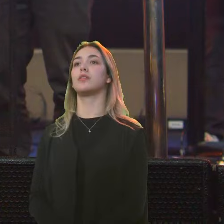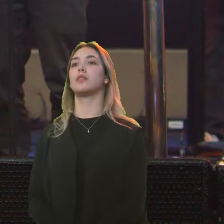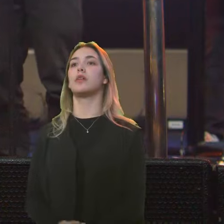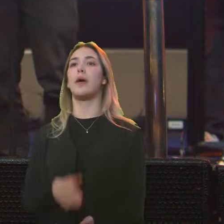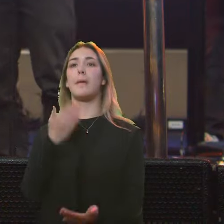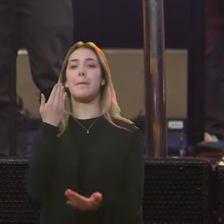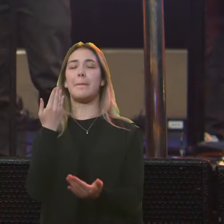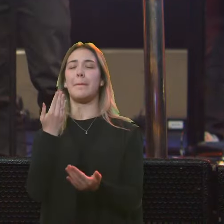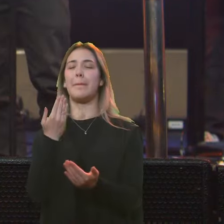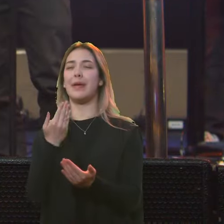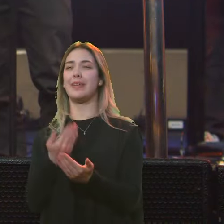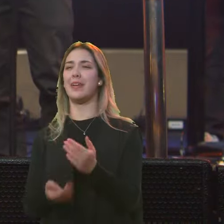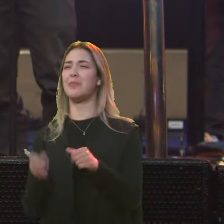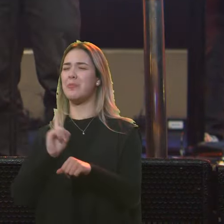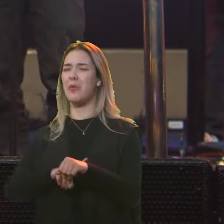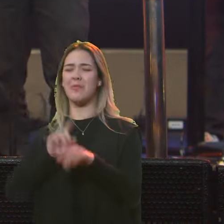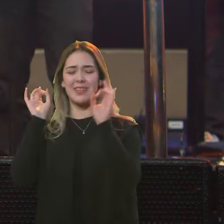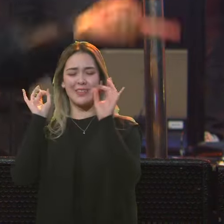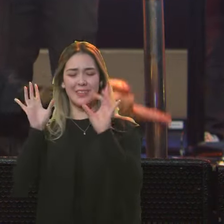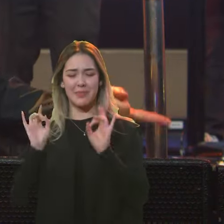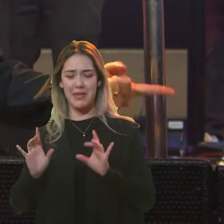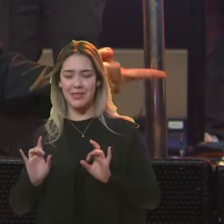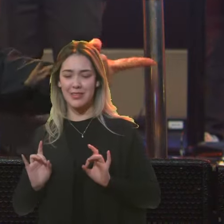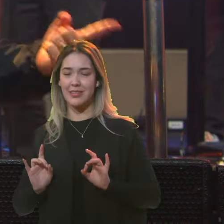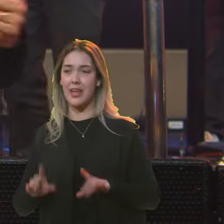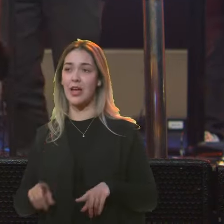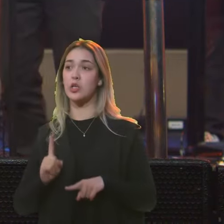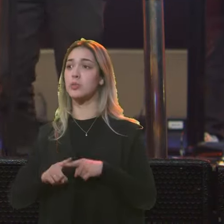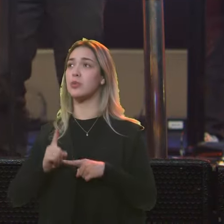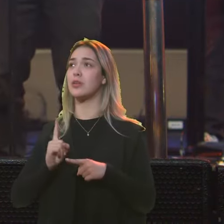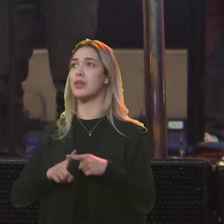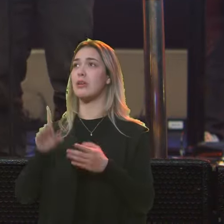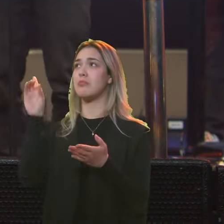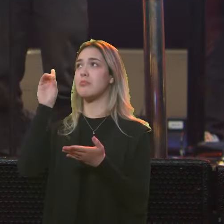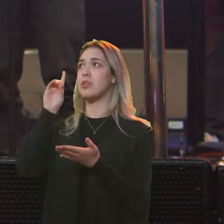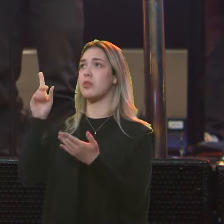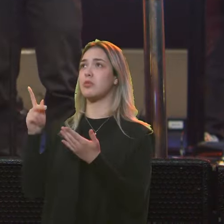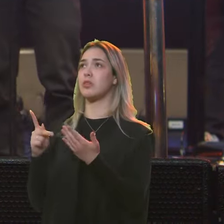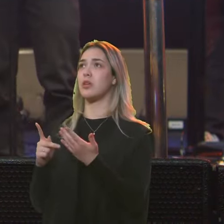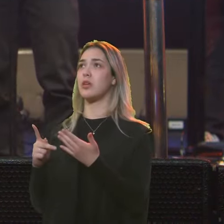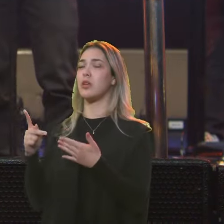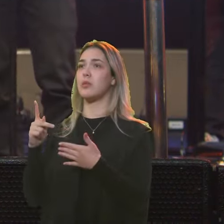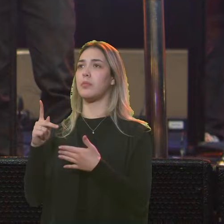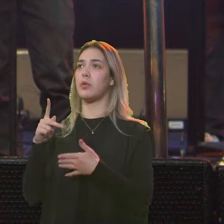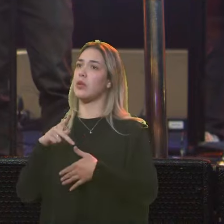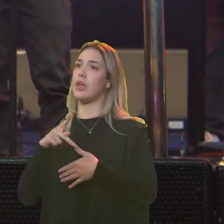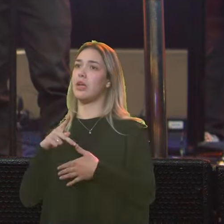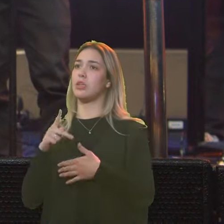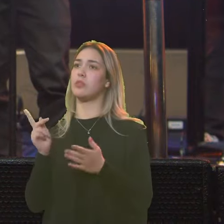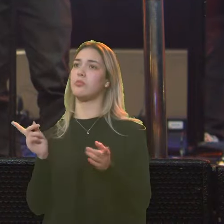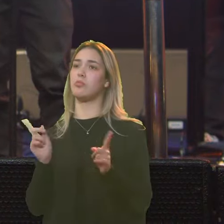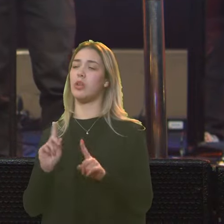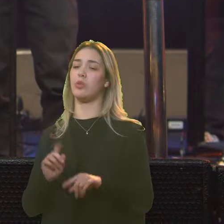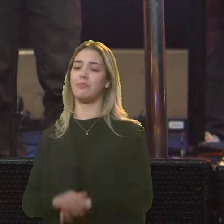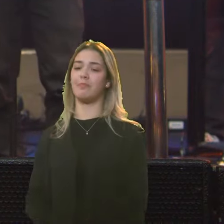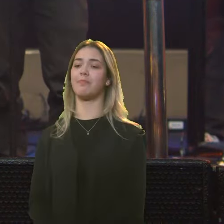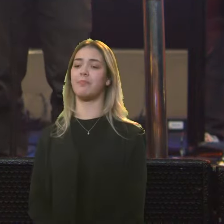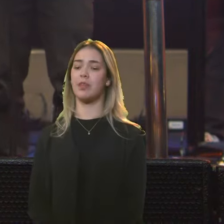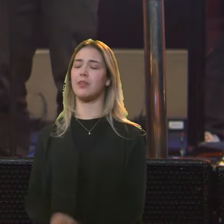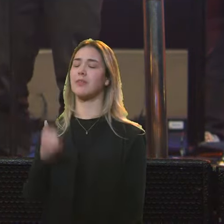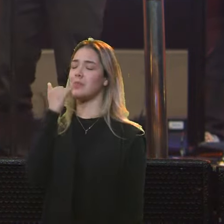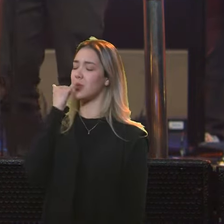Senhor falar com a gente, porque a gente te deixou por último no nosso dia. Nos perdoa. Perdoa